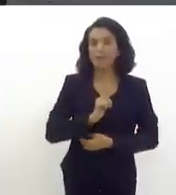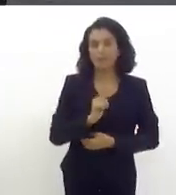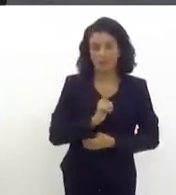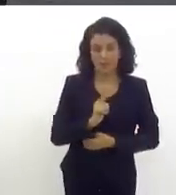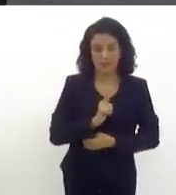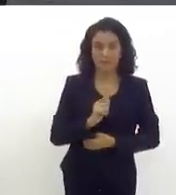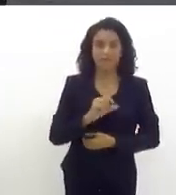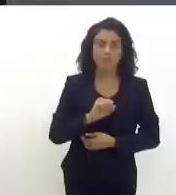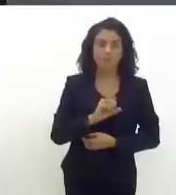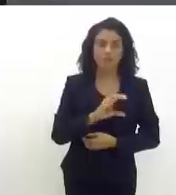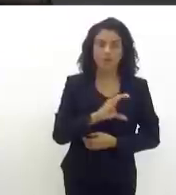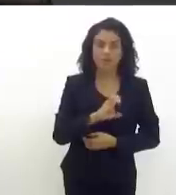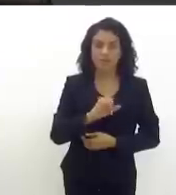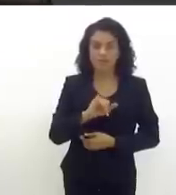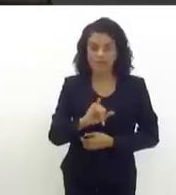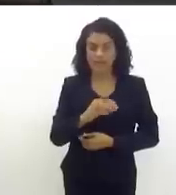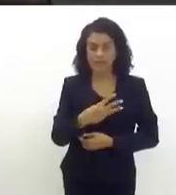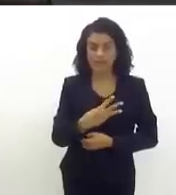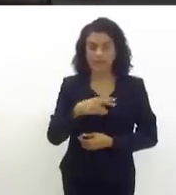sei 35